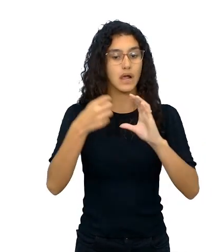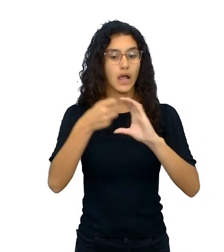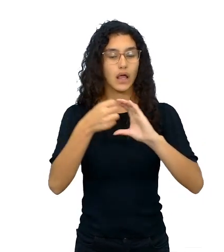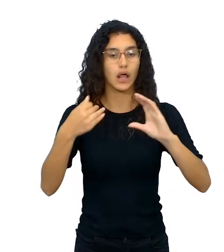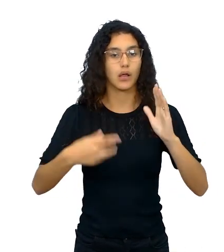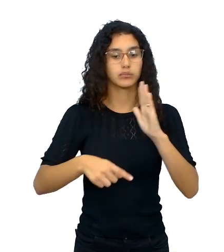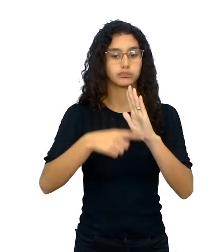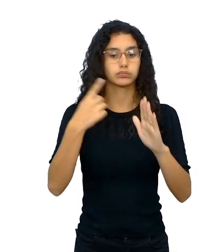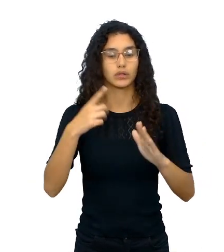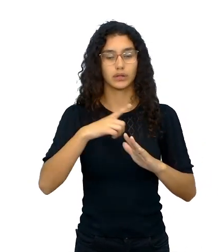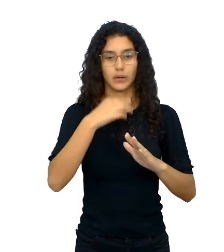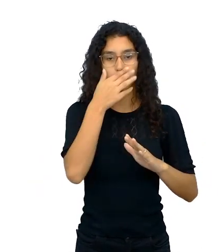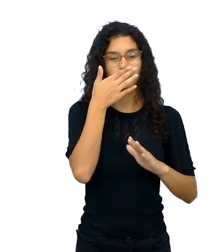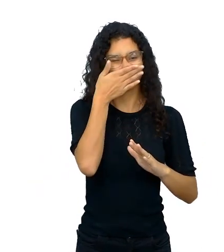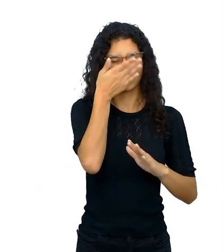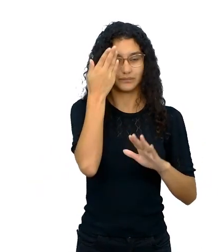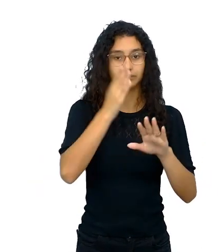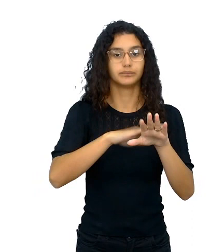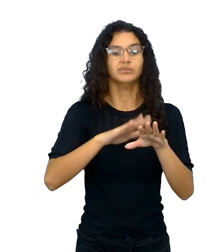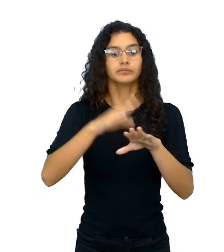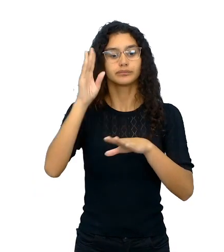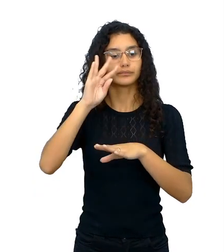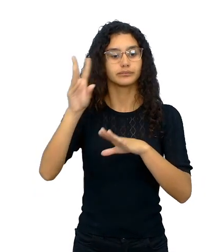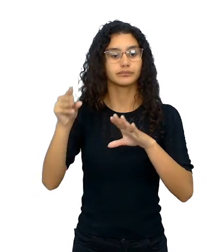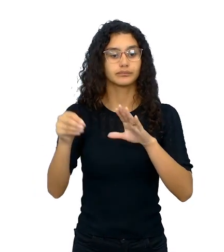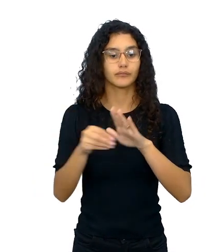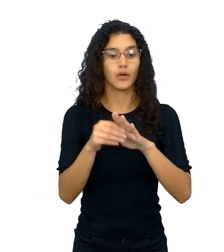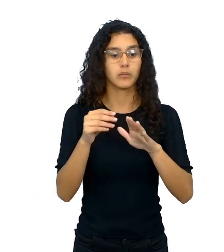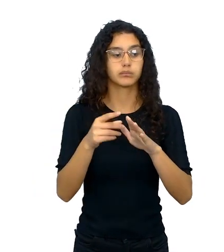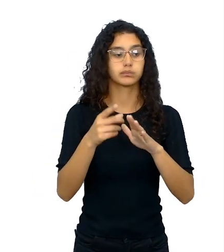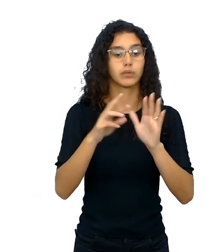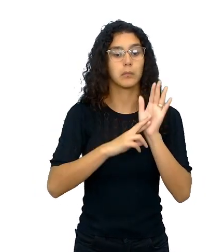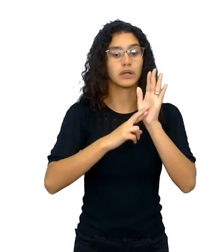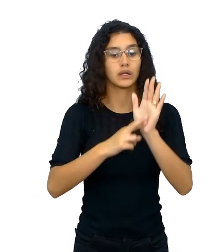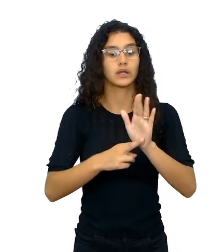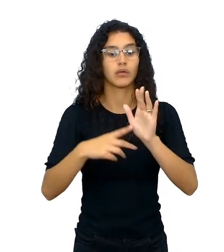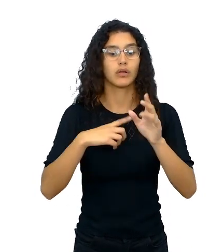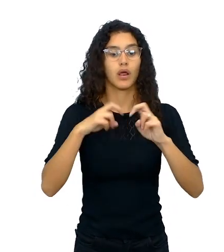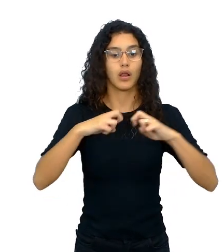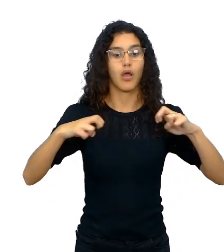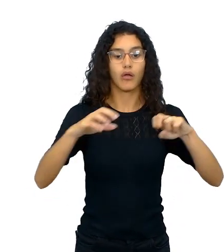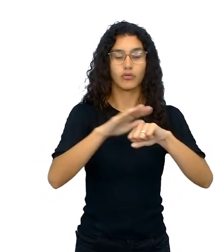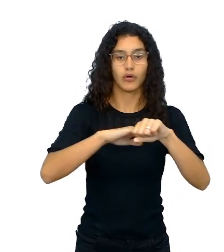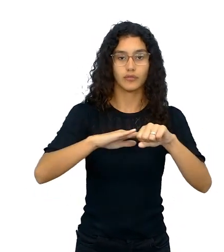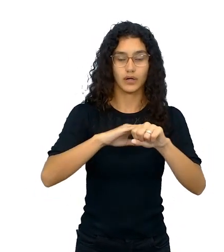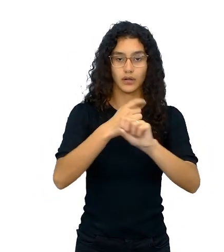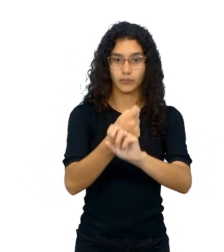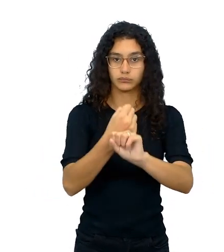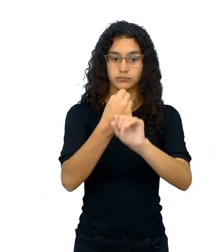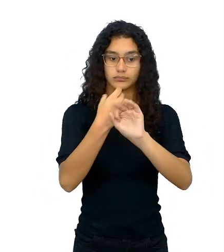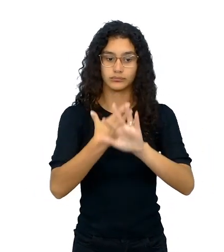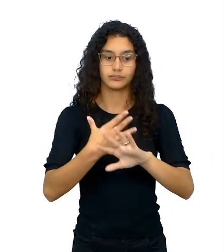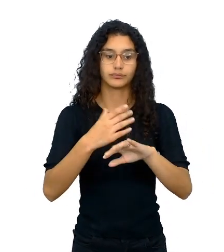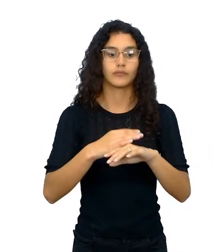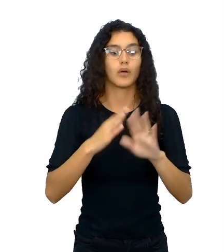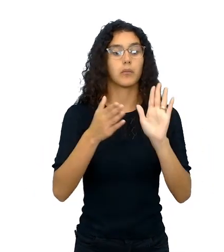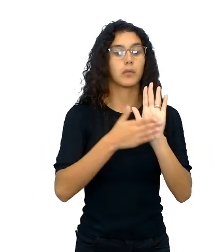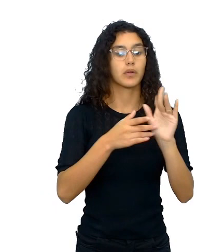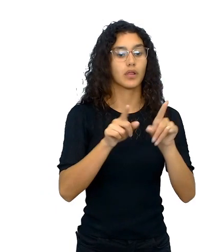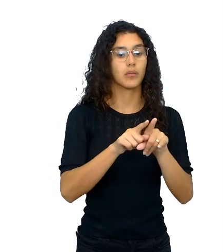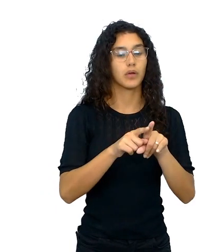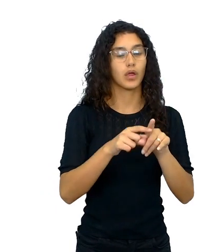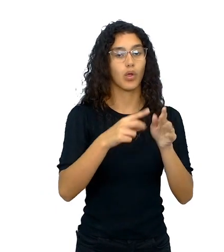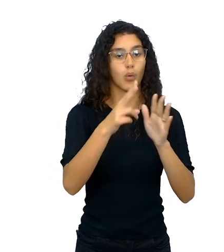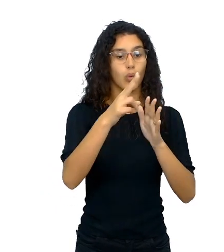aspectos para a construção do resumo para posterior apresentação na roda de conversa literária virtual. Propor a revisão